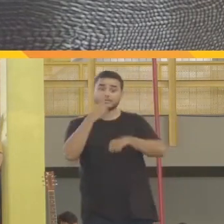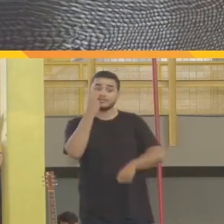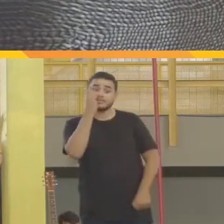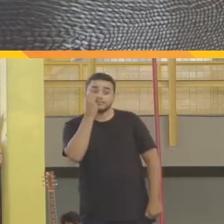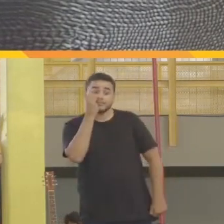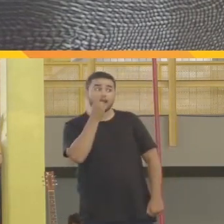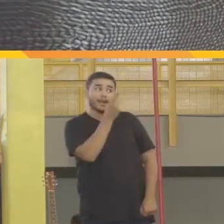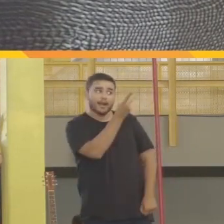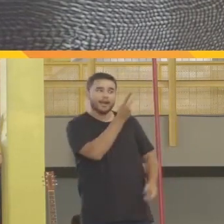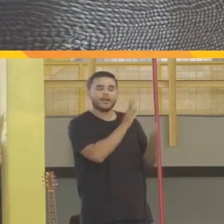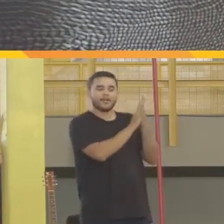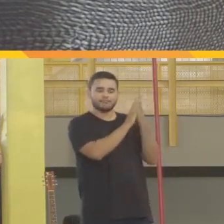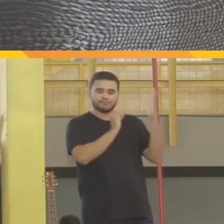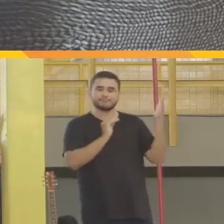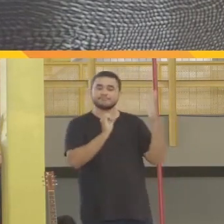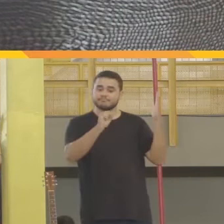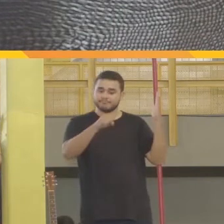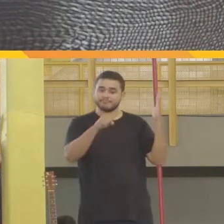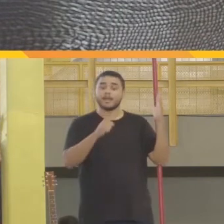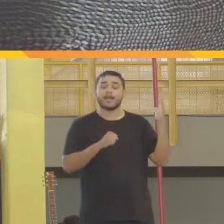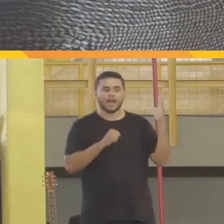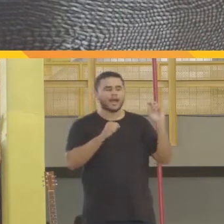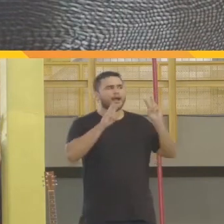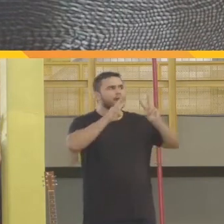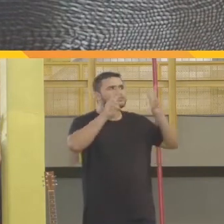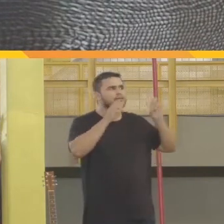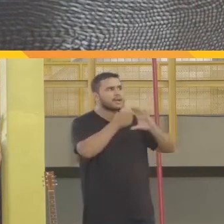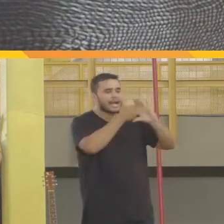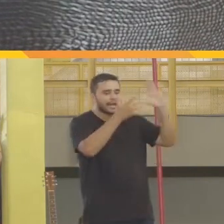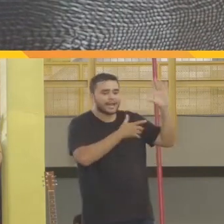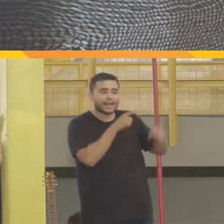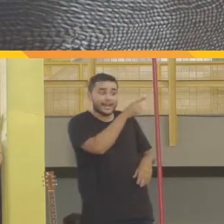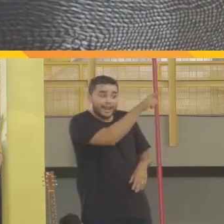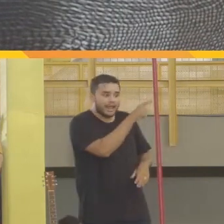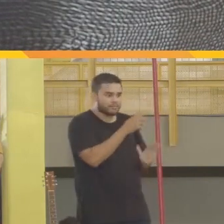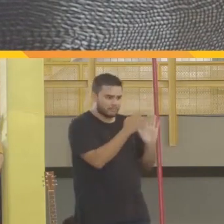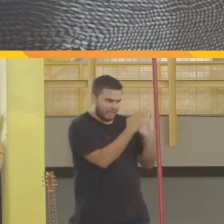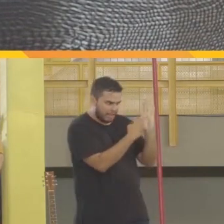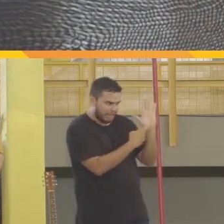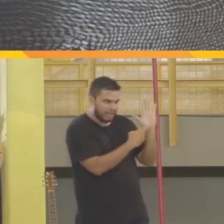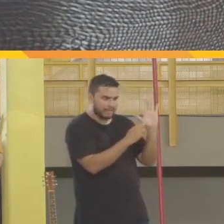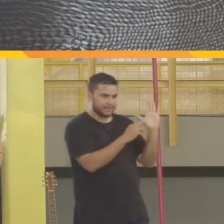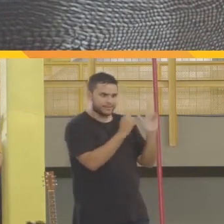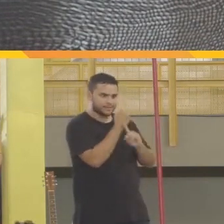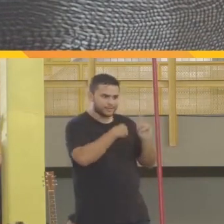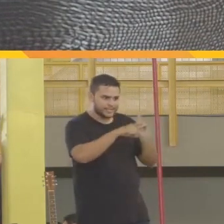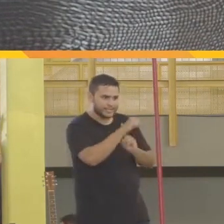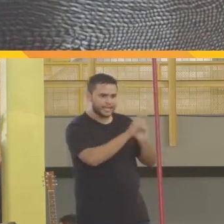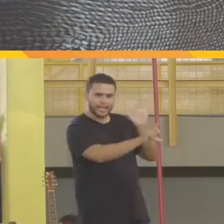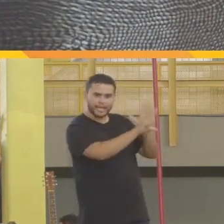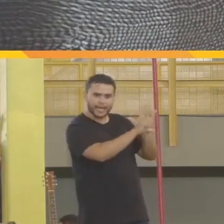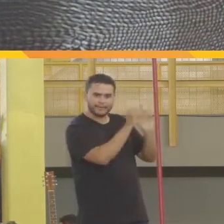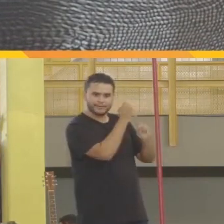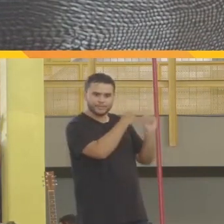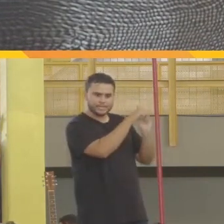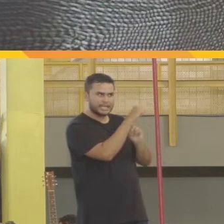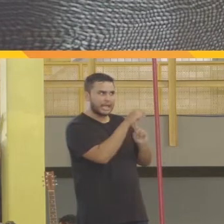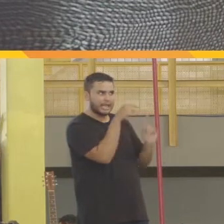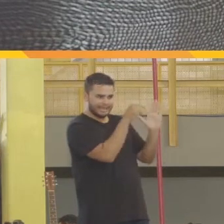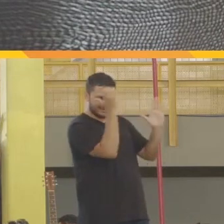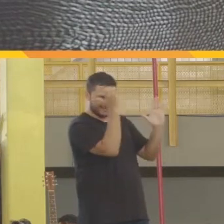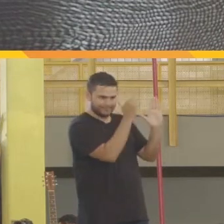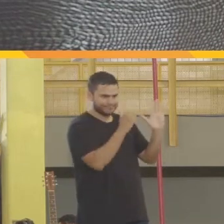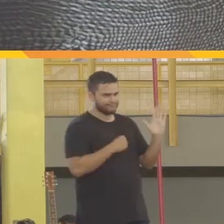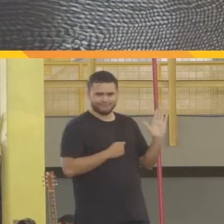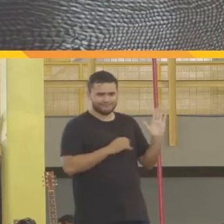primeiro capítulo do livro Raízes do Brasil, de Sérgio Buarque de Holanda. E o Sérgio Buarque de Holanda, ele diz o